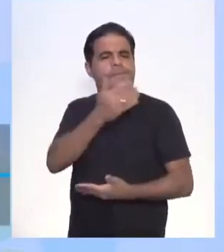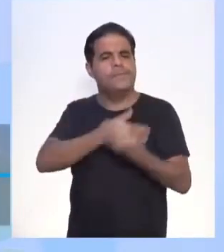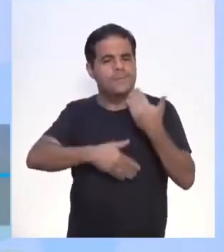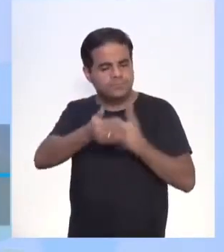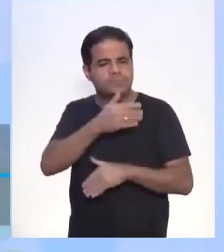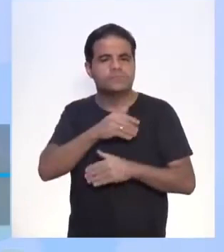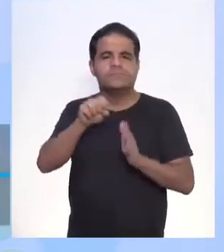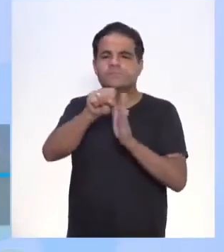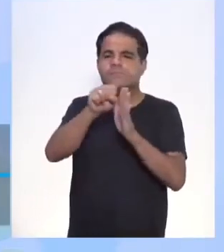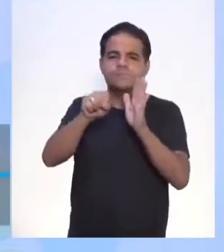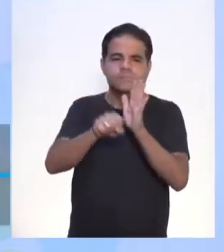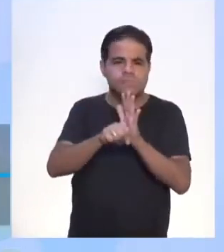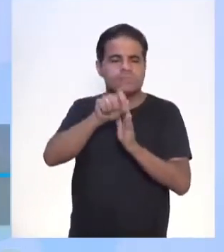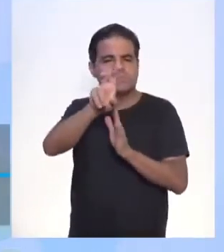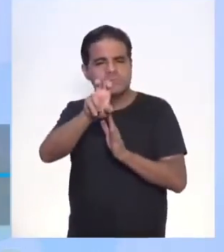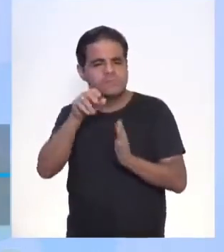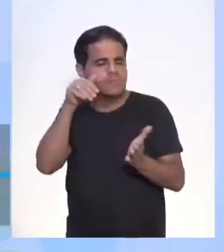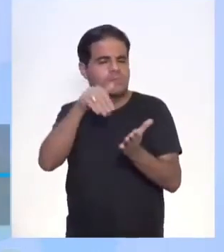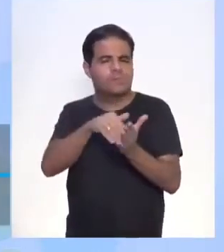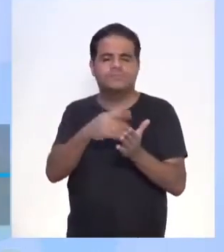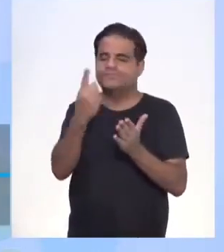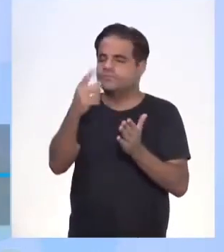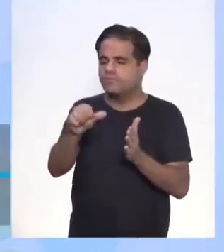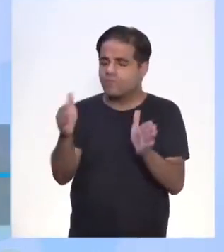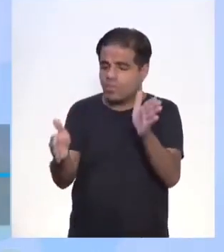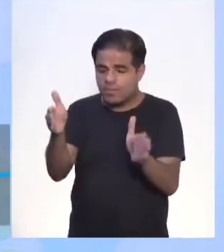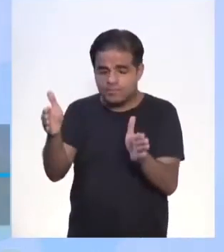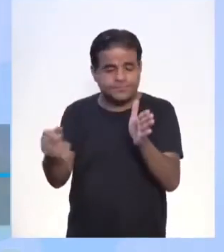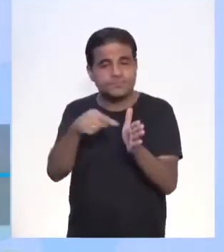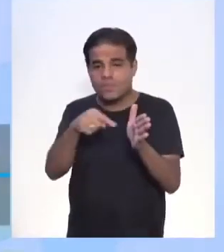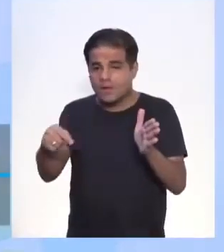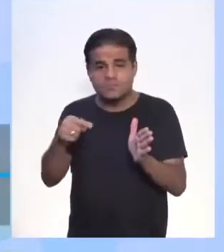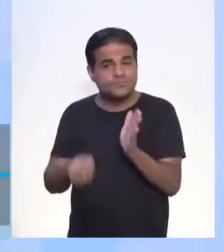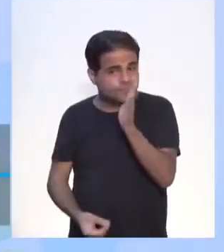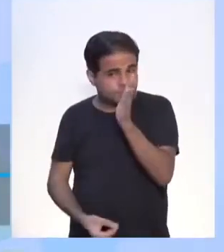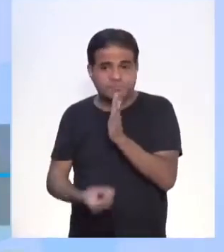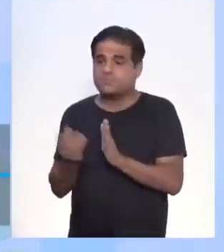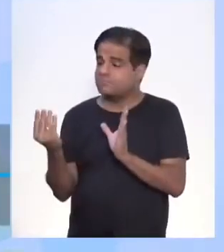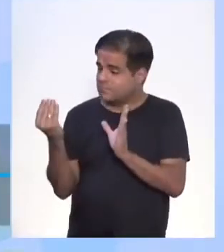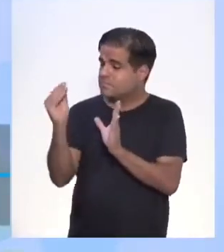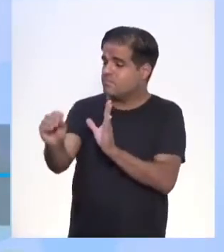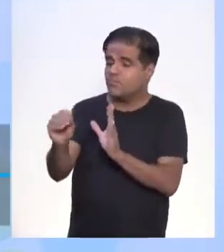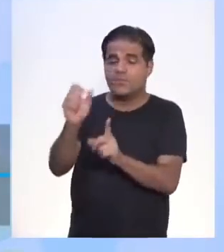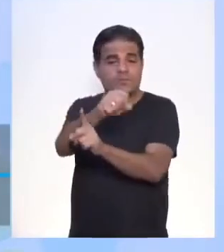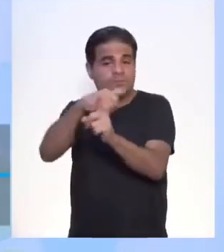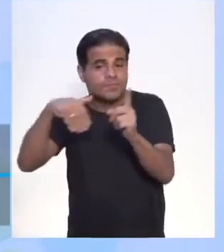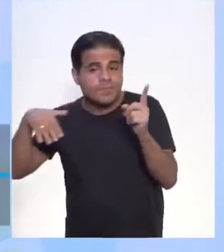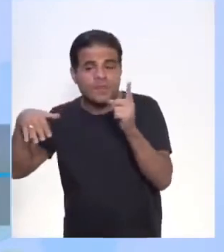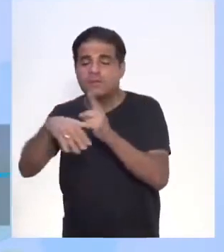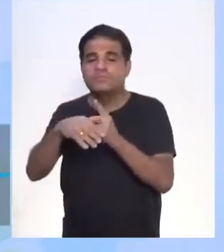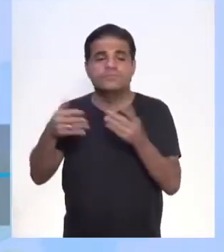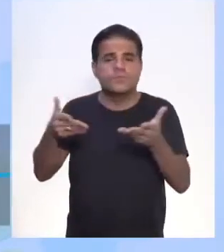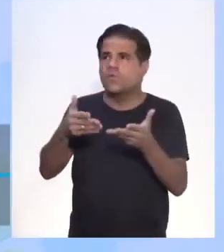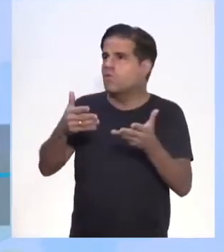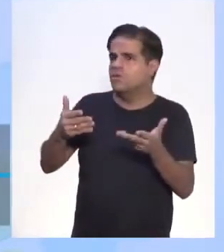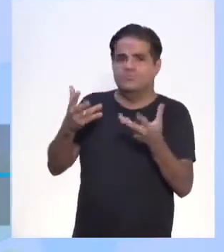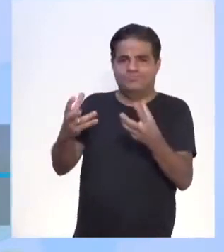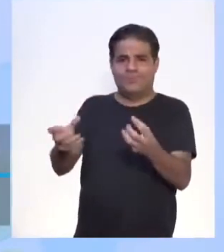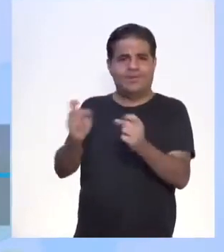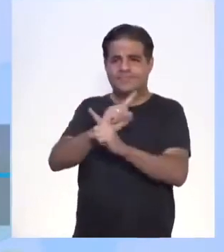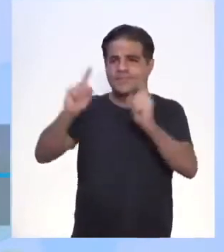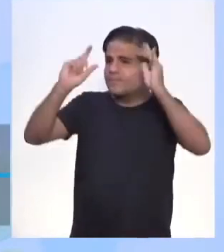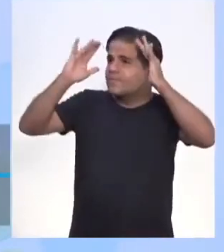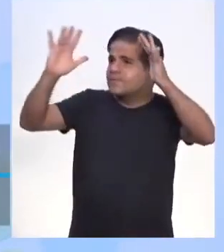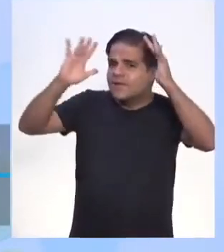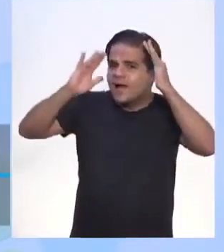momento, do século XV até o século XIX, algo que foi instituído dentro da sociedade, mas hoje é impensável, né? Nós